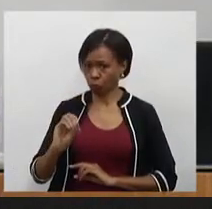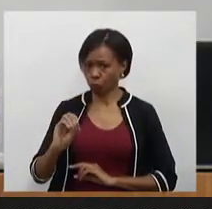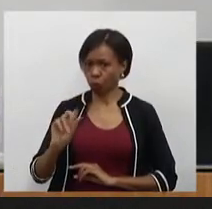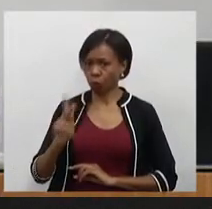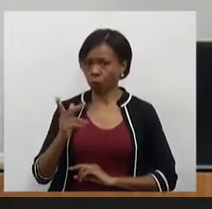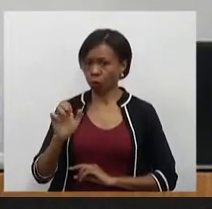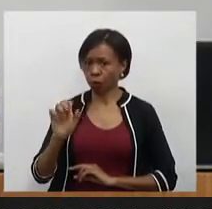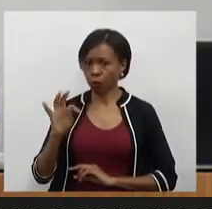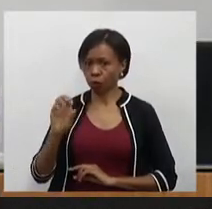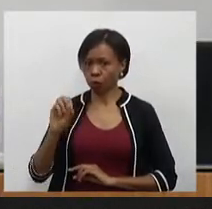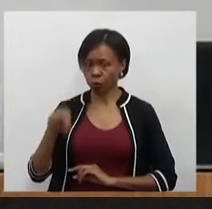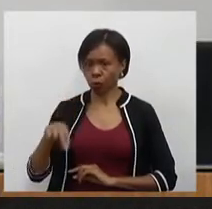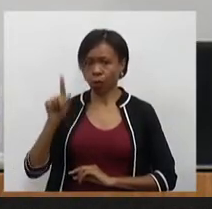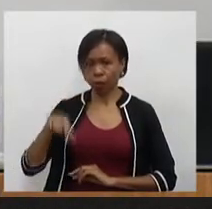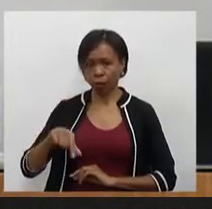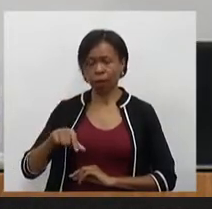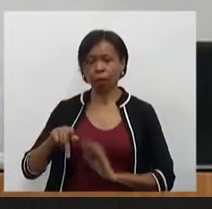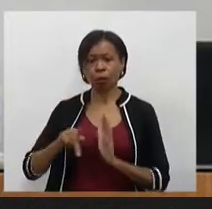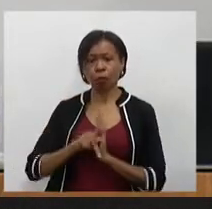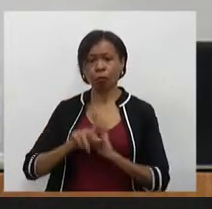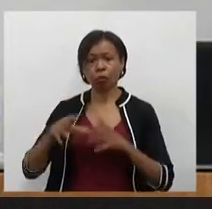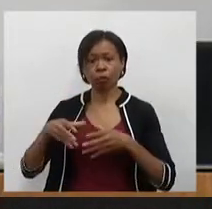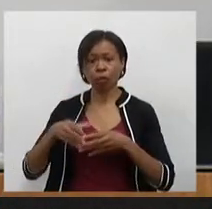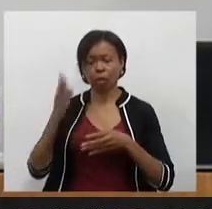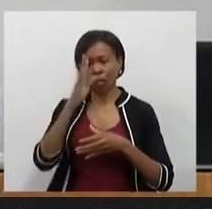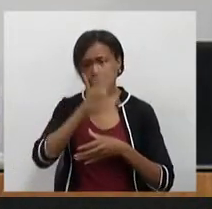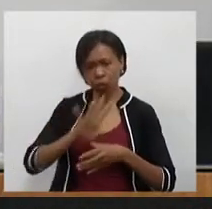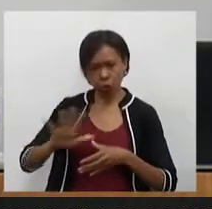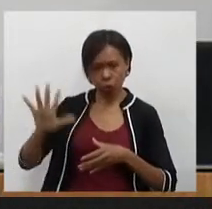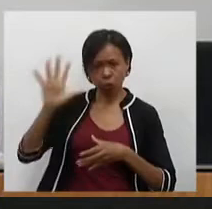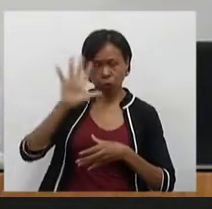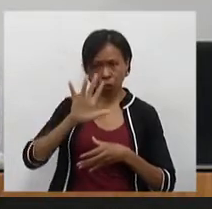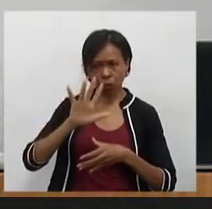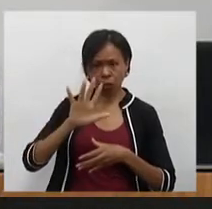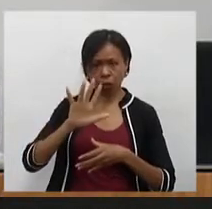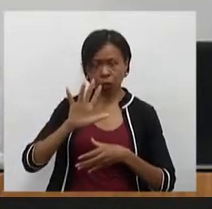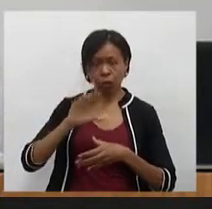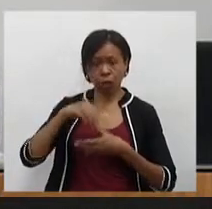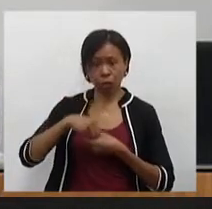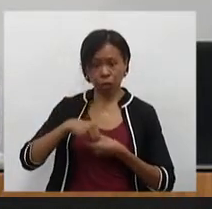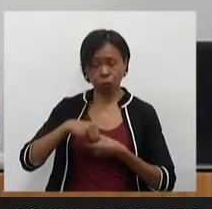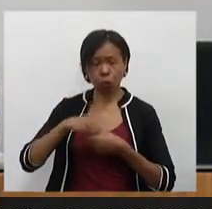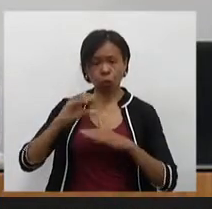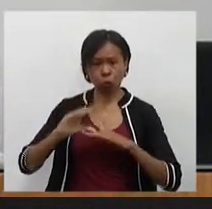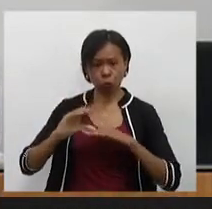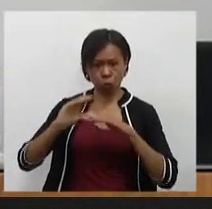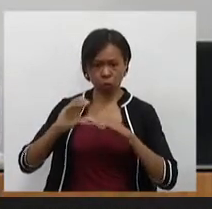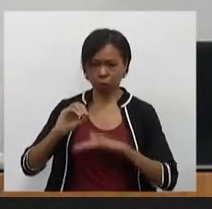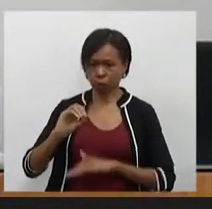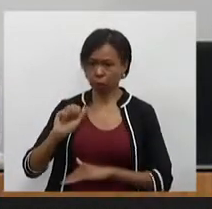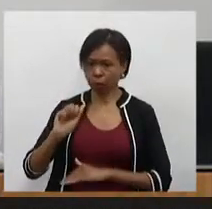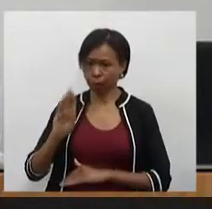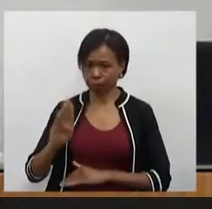Comissão Nacional dos Direitos da Pessoa com Deficiência no Conselho Federal da OAB. 5 minutos, Luiz Felipe.